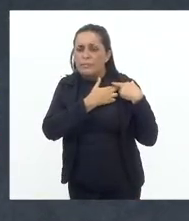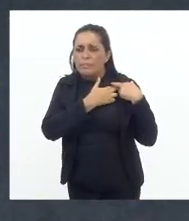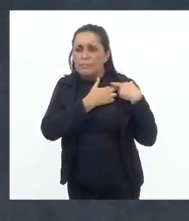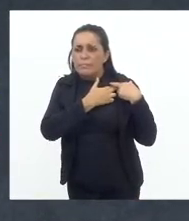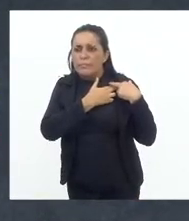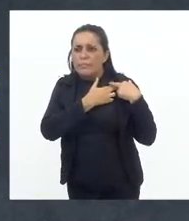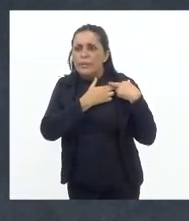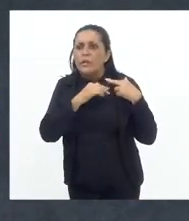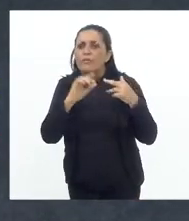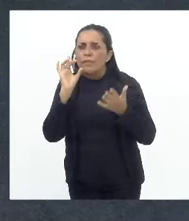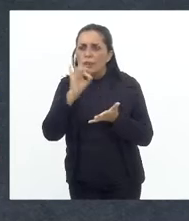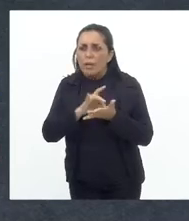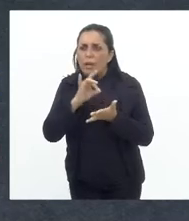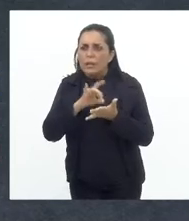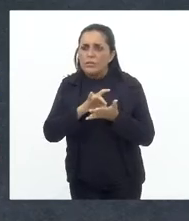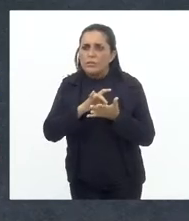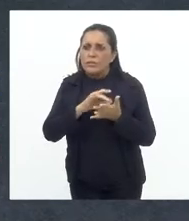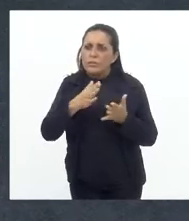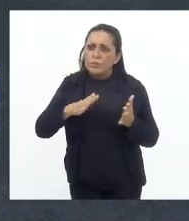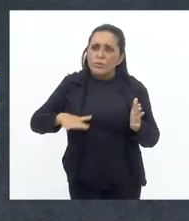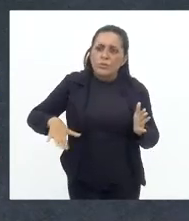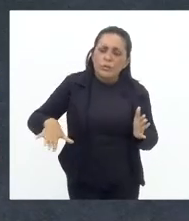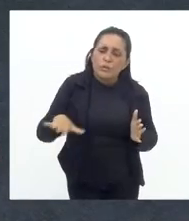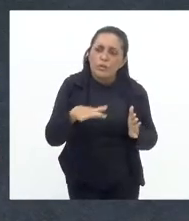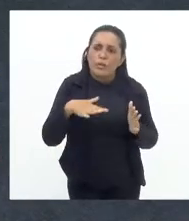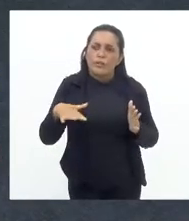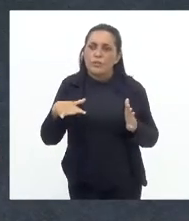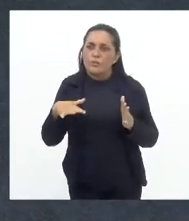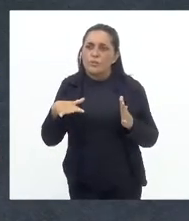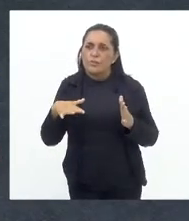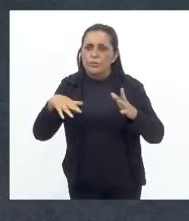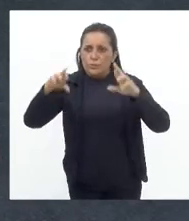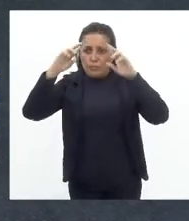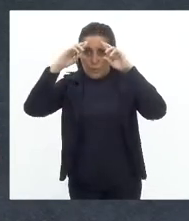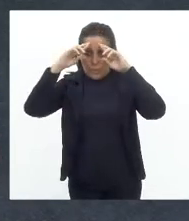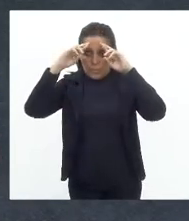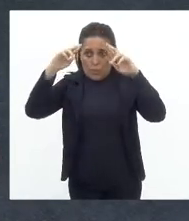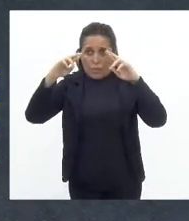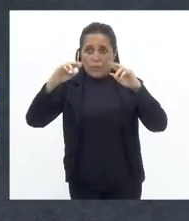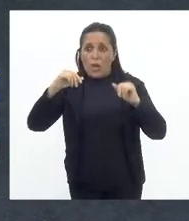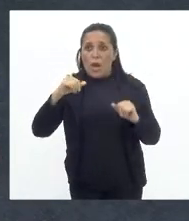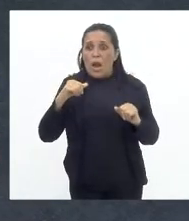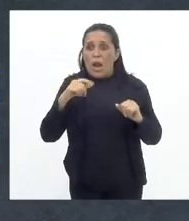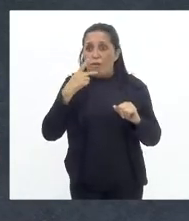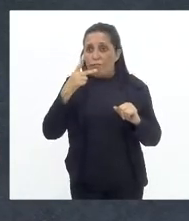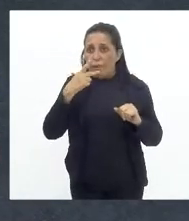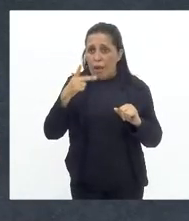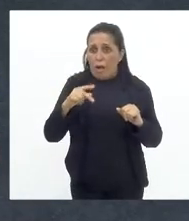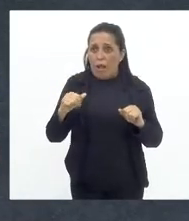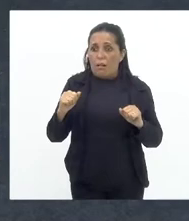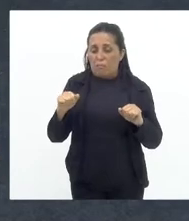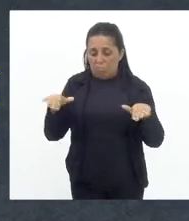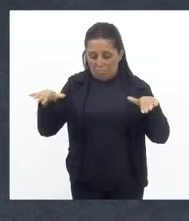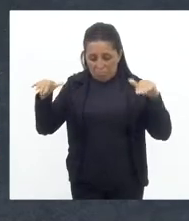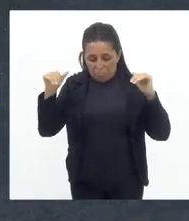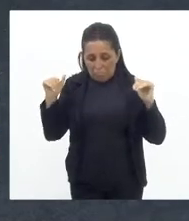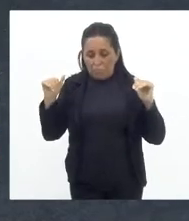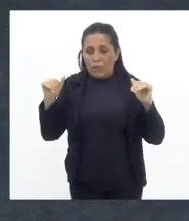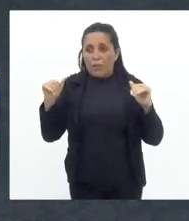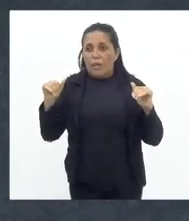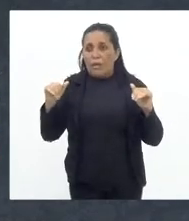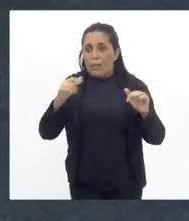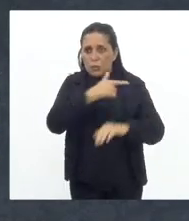de fato nós concordamos Deputado com todo respeito a fala de vossa excelência muito coerente educada